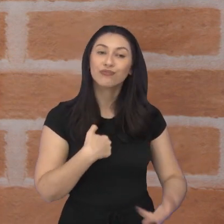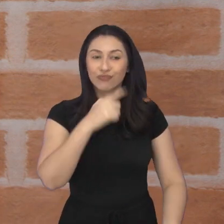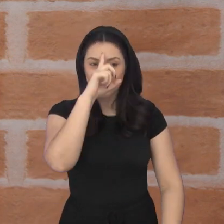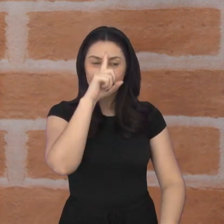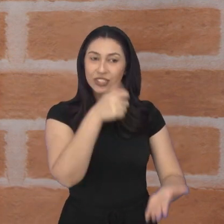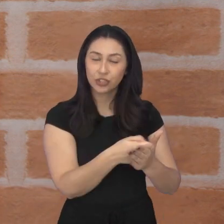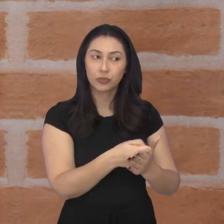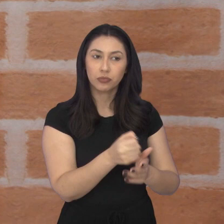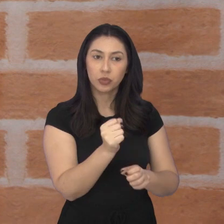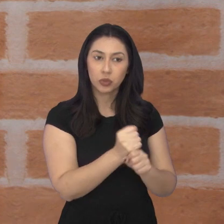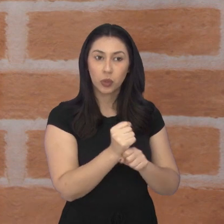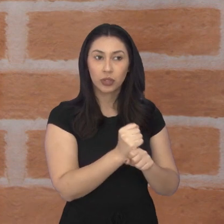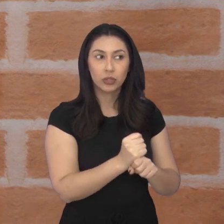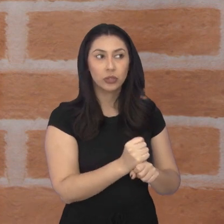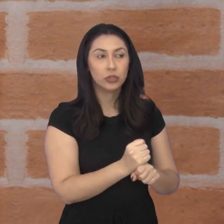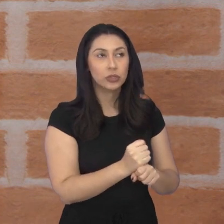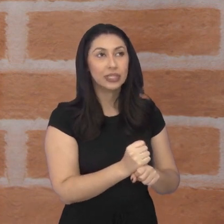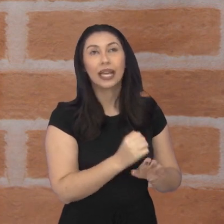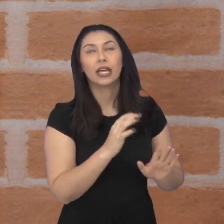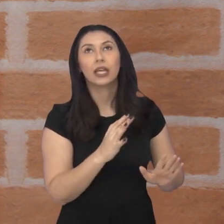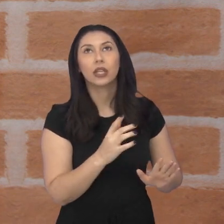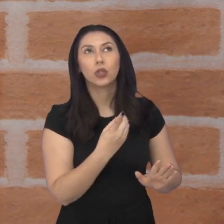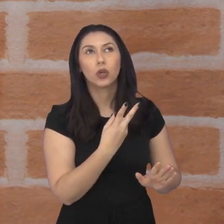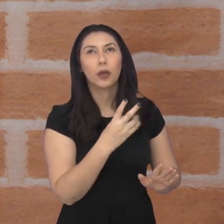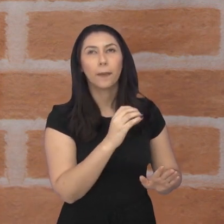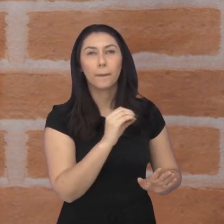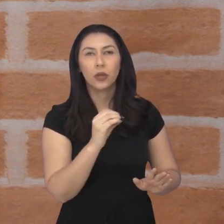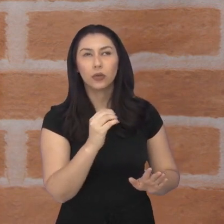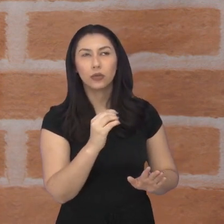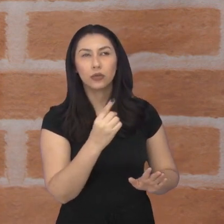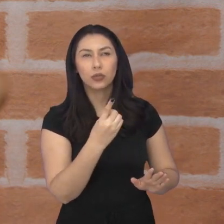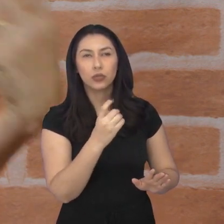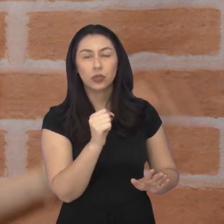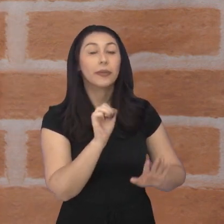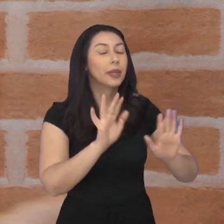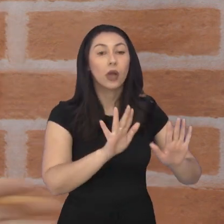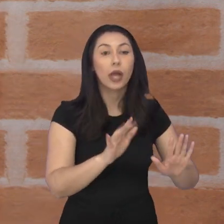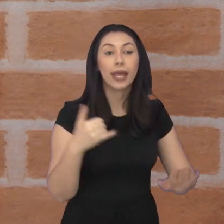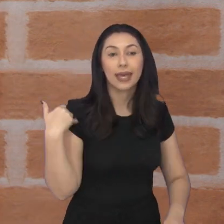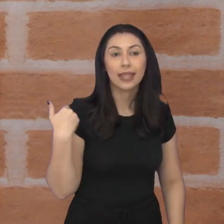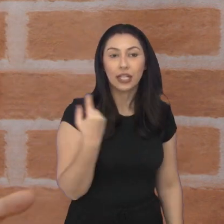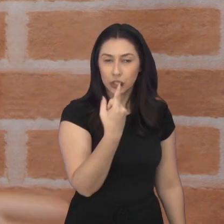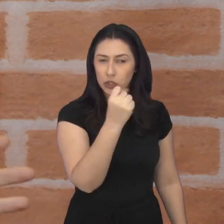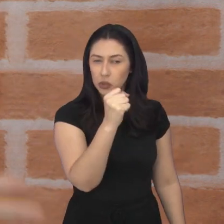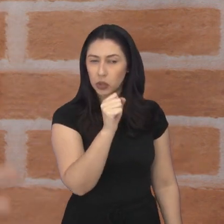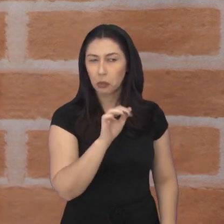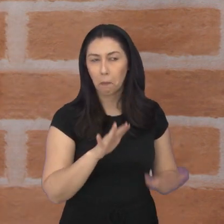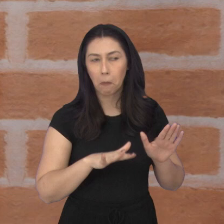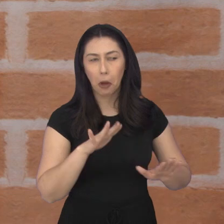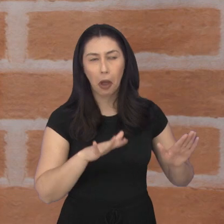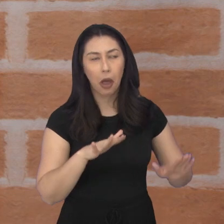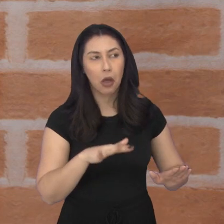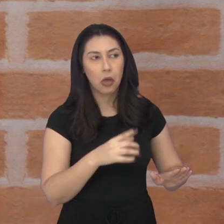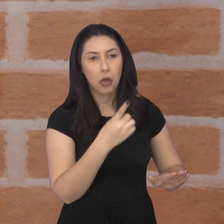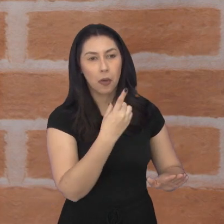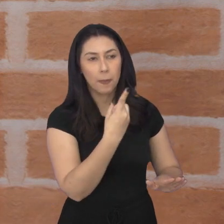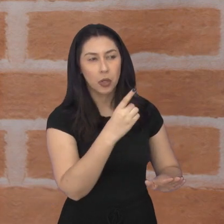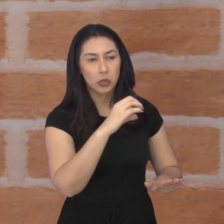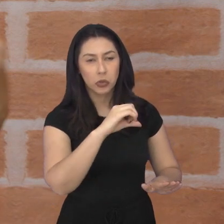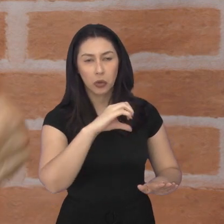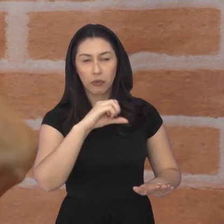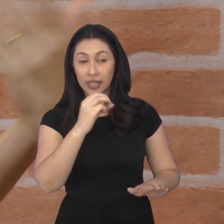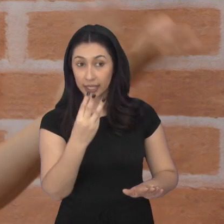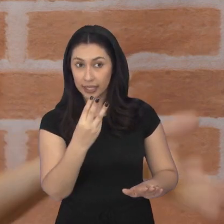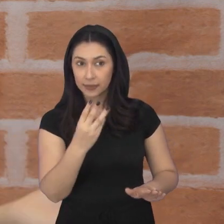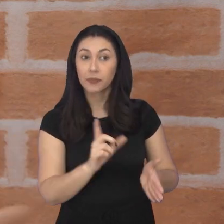por isso em 2018. Em 2018, não, quando eu tinha 18 anos, sim, em 92, mais ou menos, para 93. E